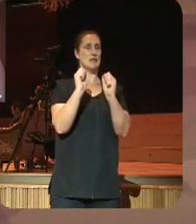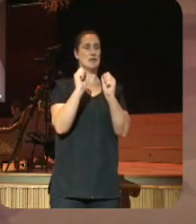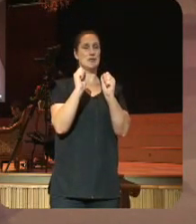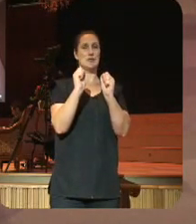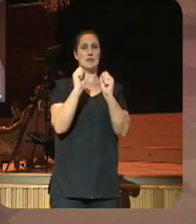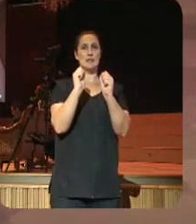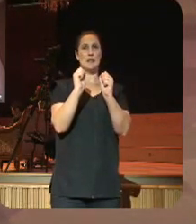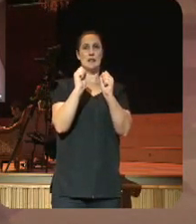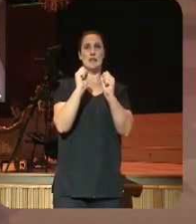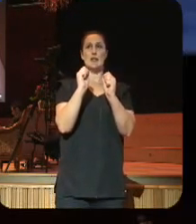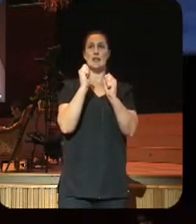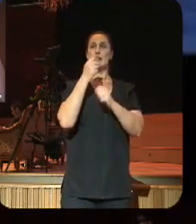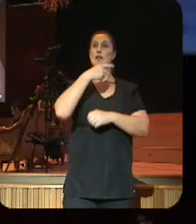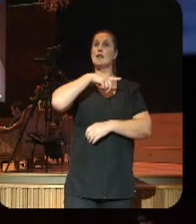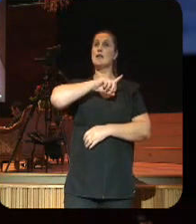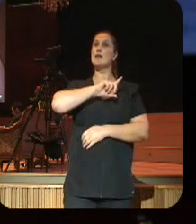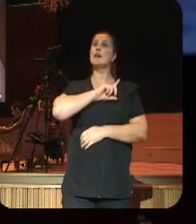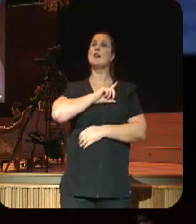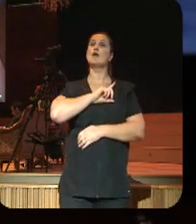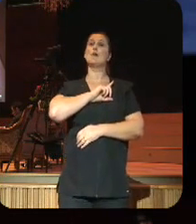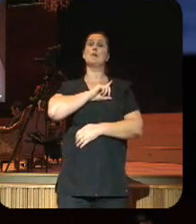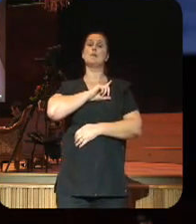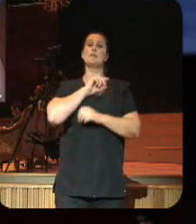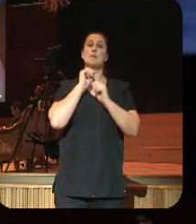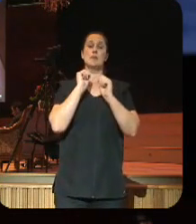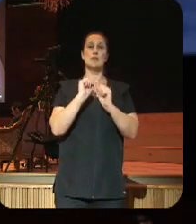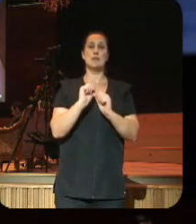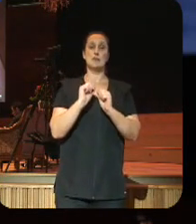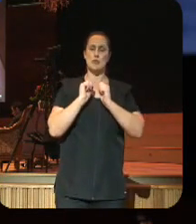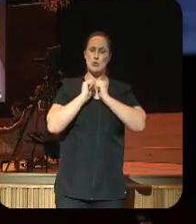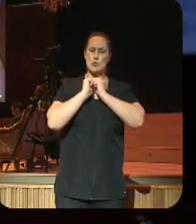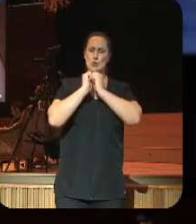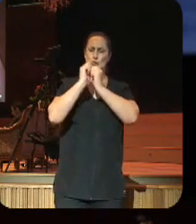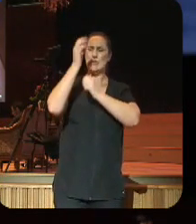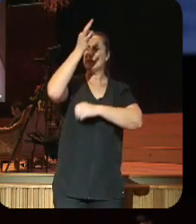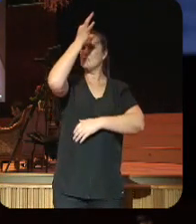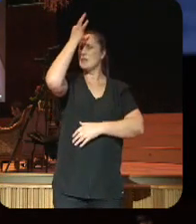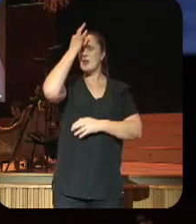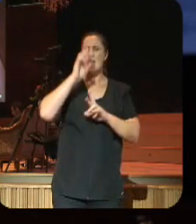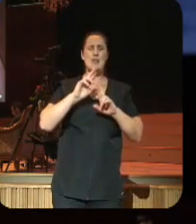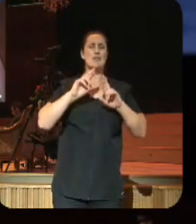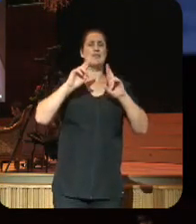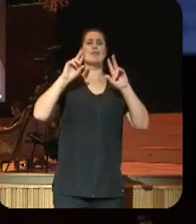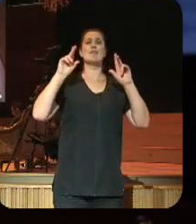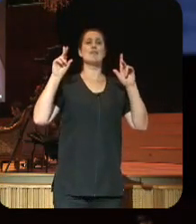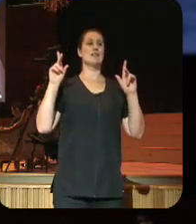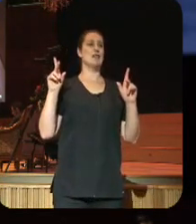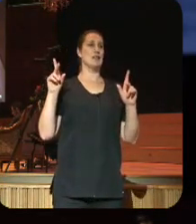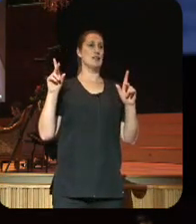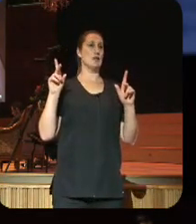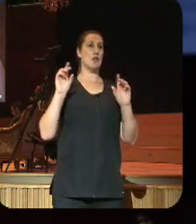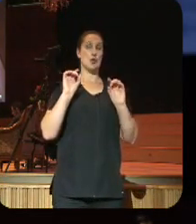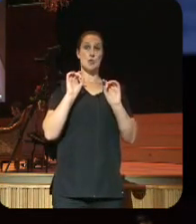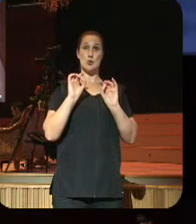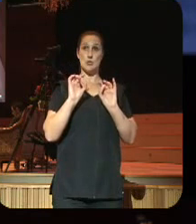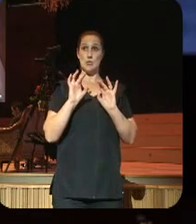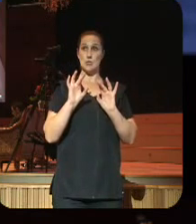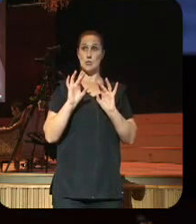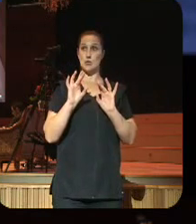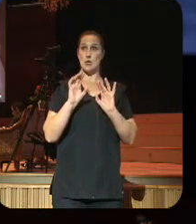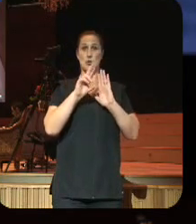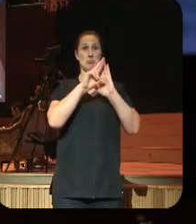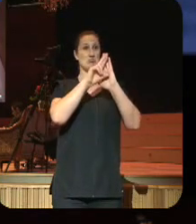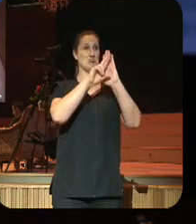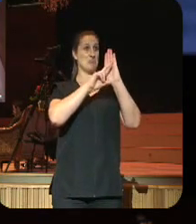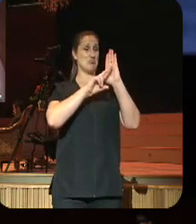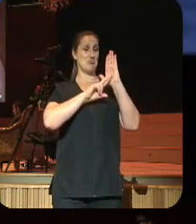poder caminhar numa jornada espiritual diferente, que não é formada apenas de ritos,